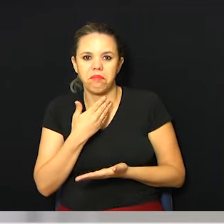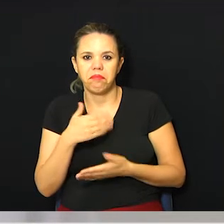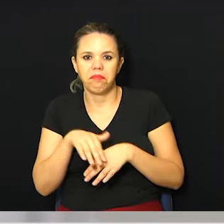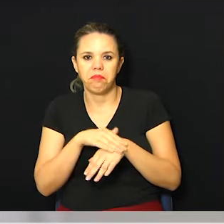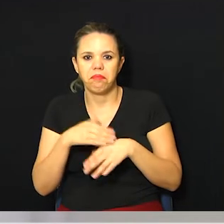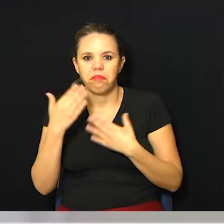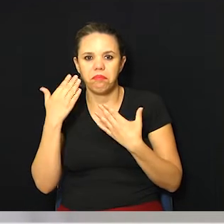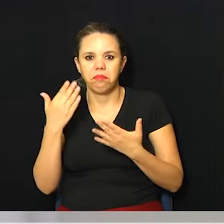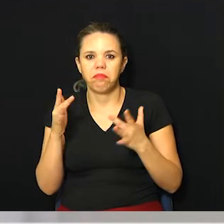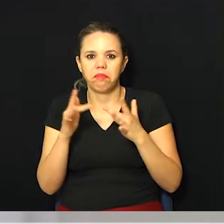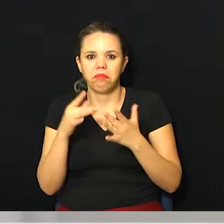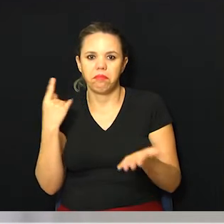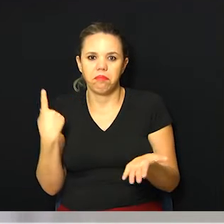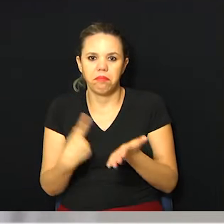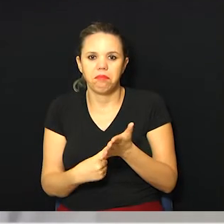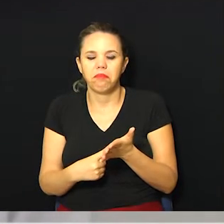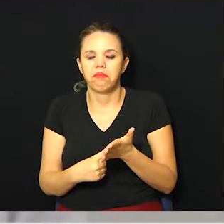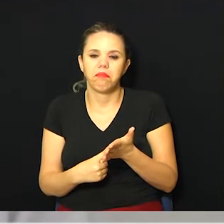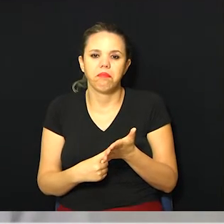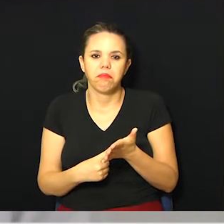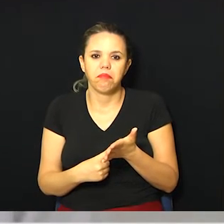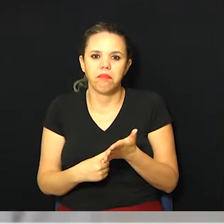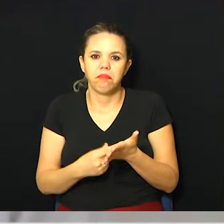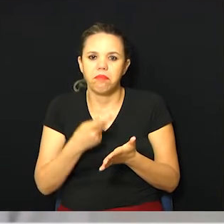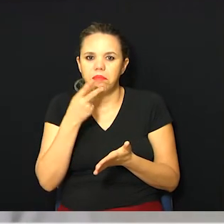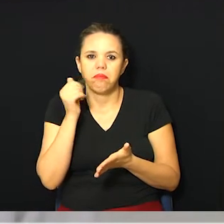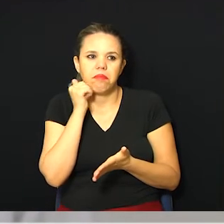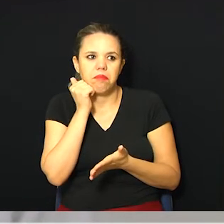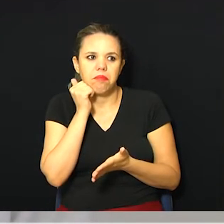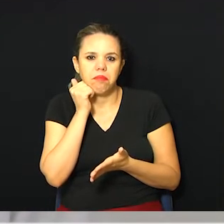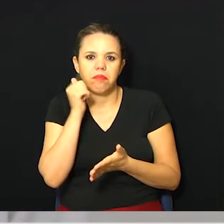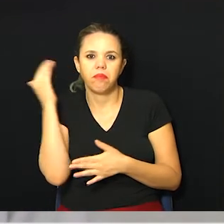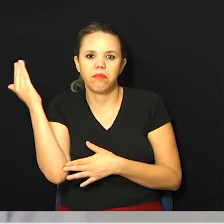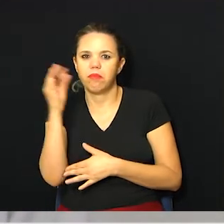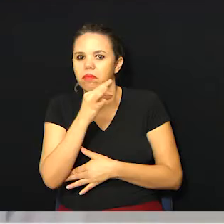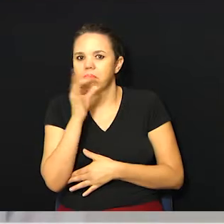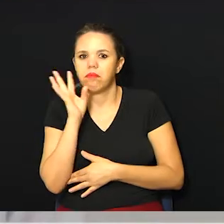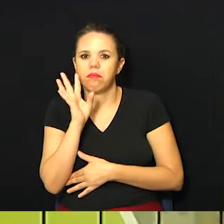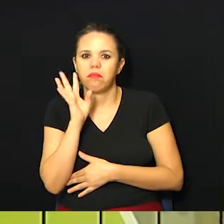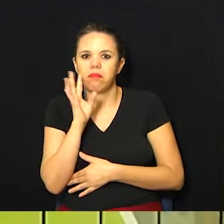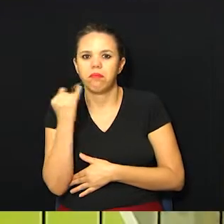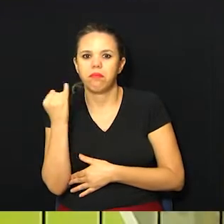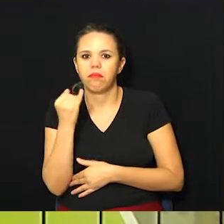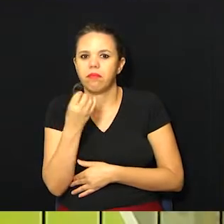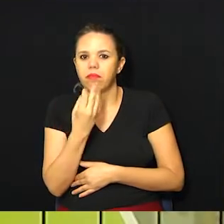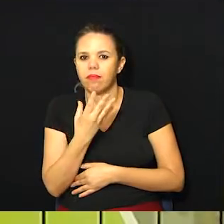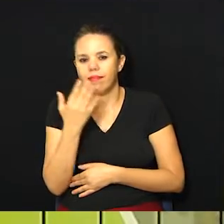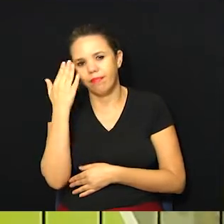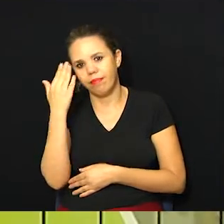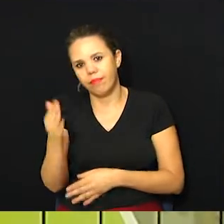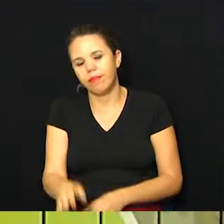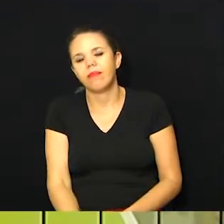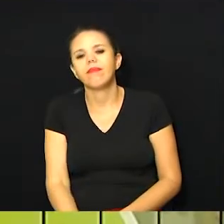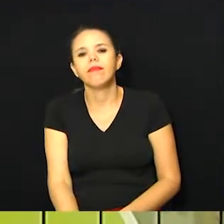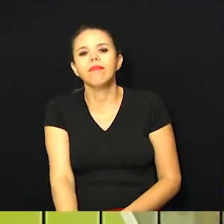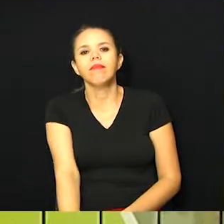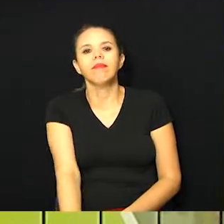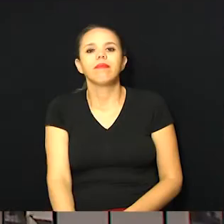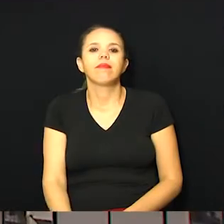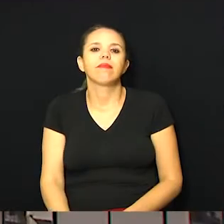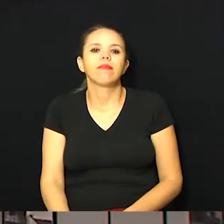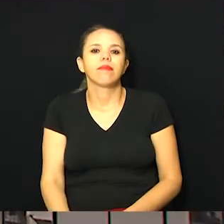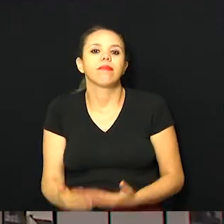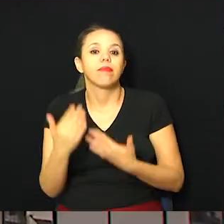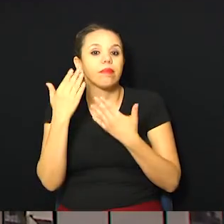comigo sempre. Como eu disse, falar de ciência, falar de clima é sempre muito bom e muito importante. Obrigado. Eu que agradeço, nós agradecemos a TV